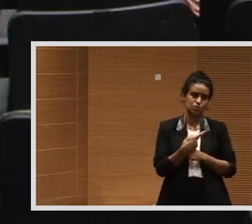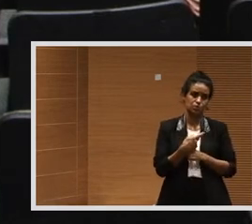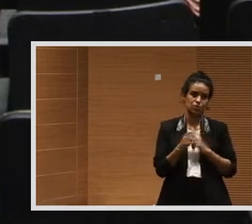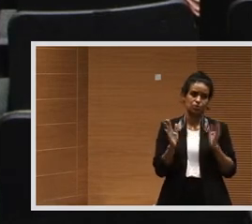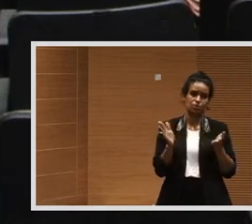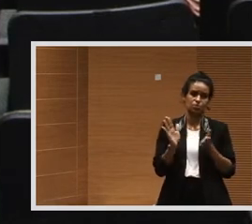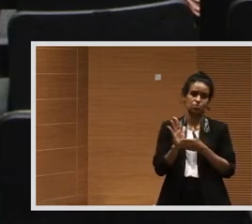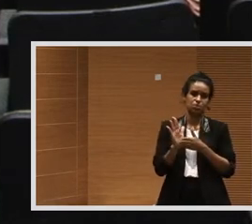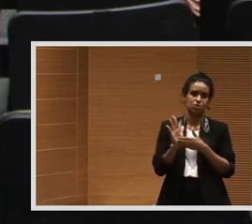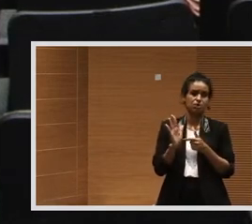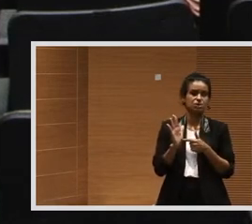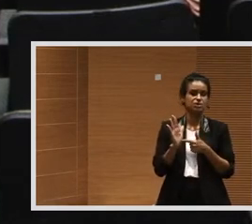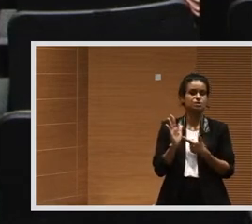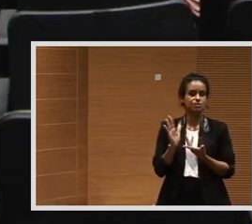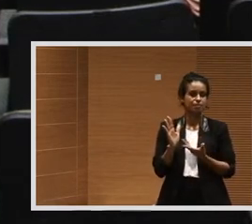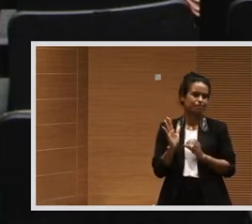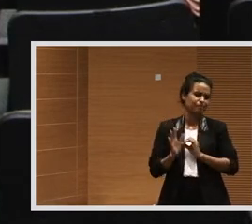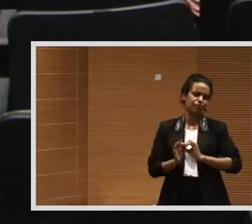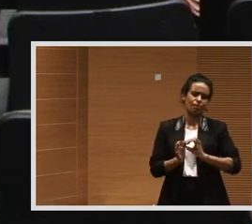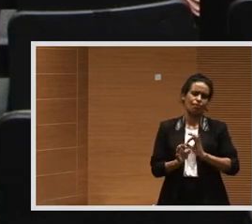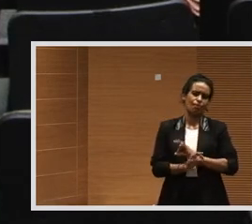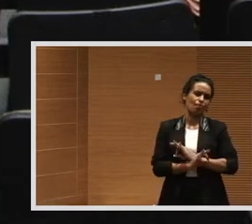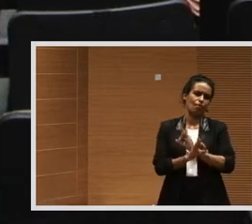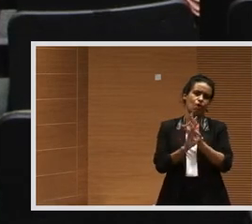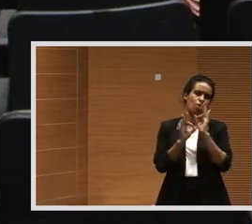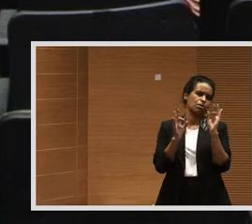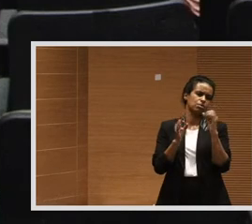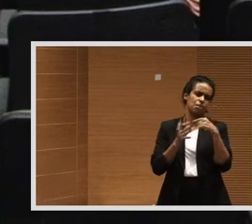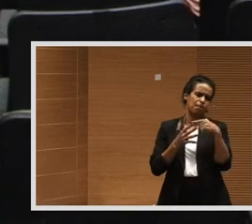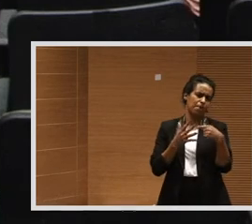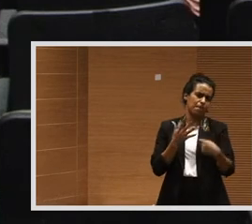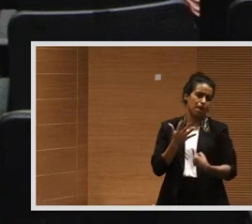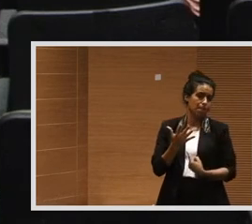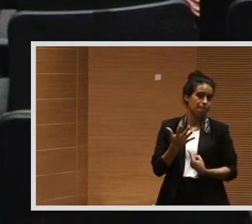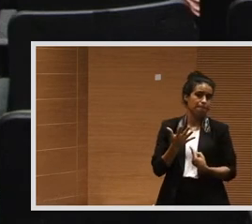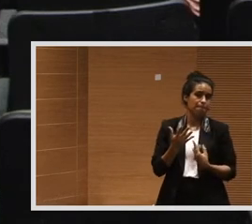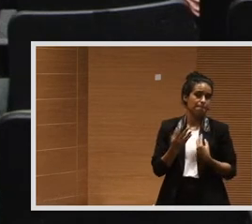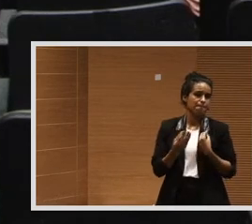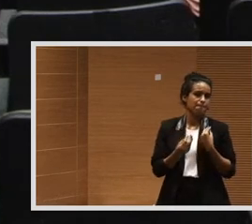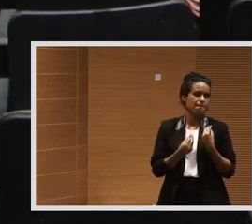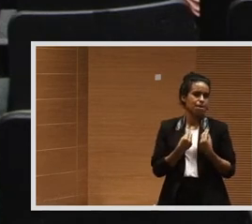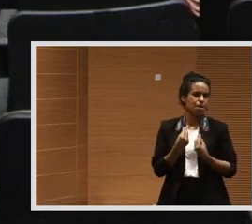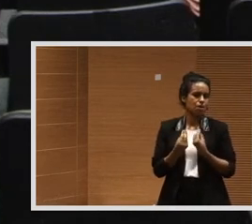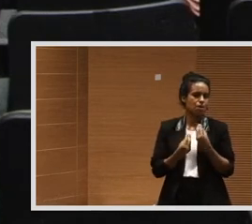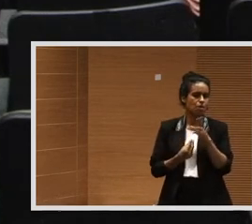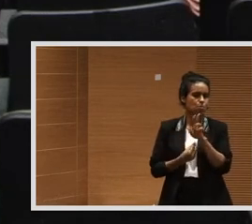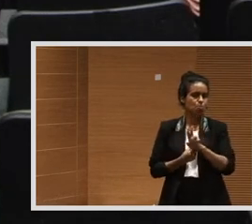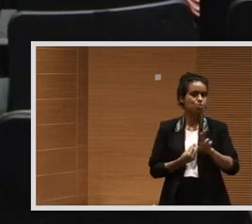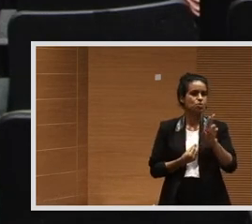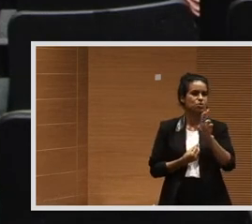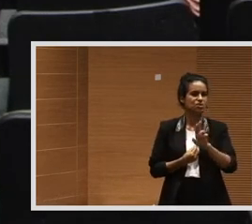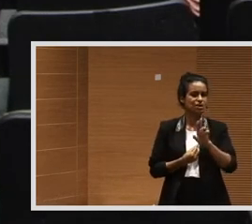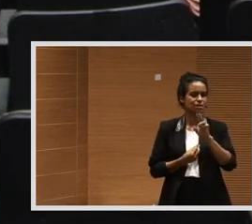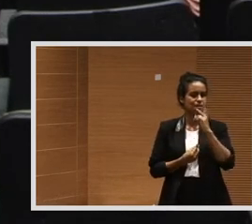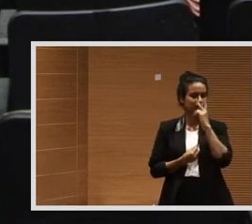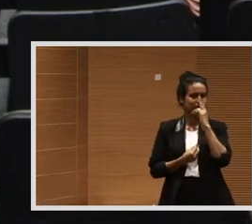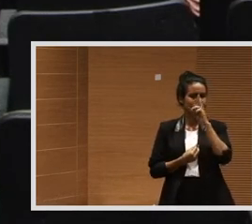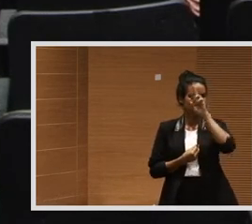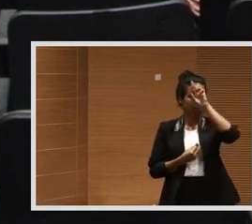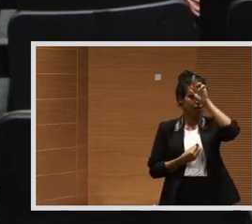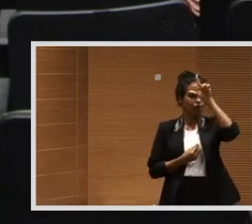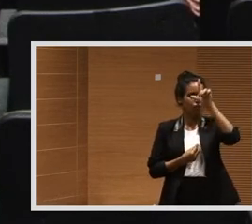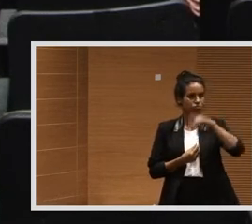abordagem é ótima em uma série de aspectos, mas a forma como vem sendo usada vem sendo equivocada, porque